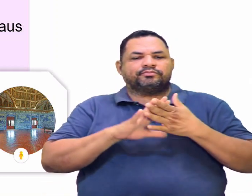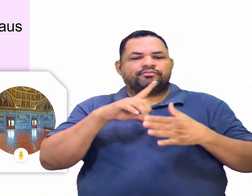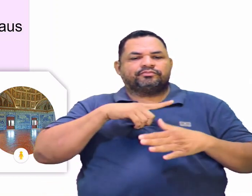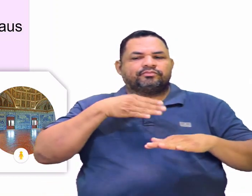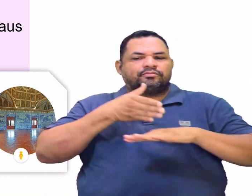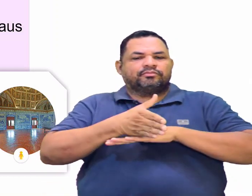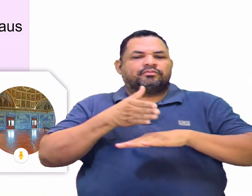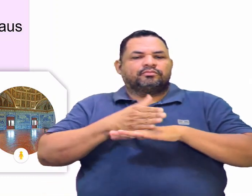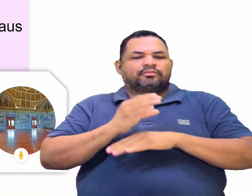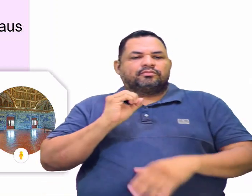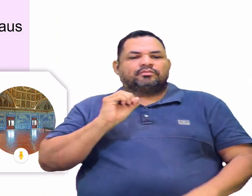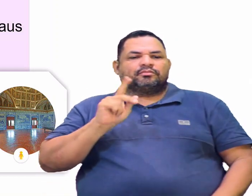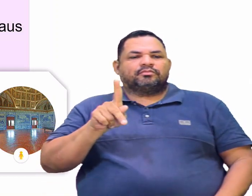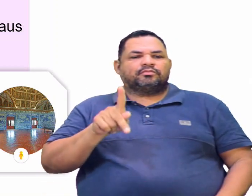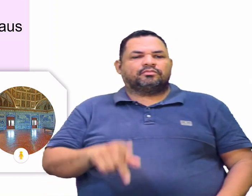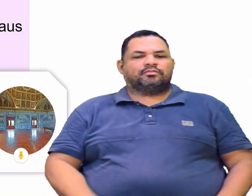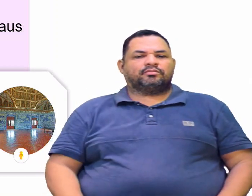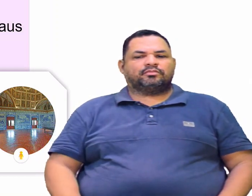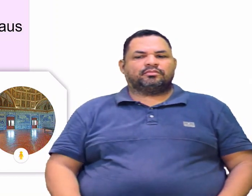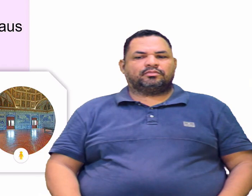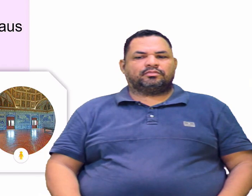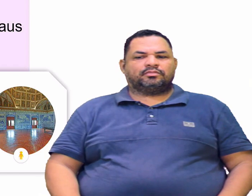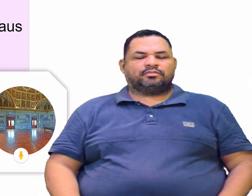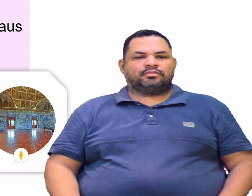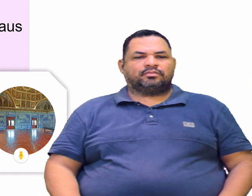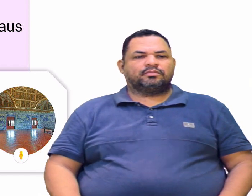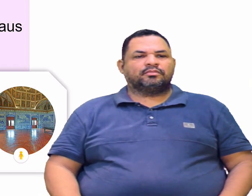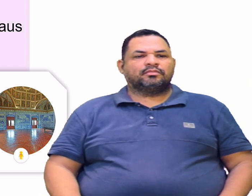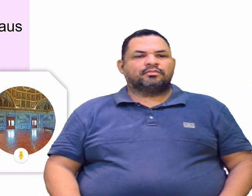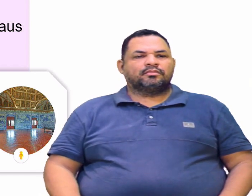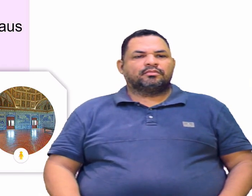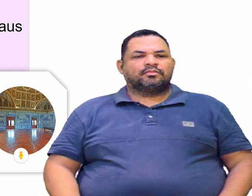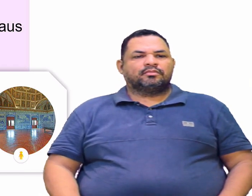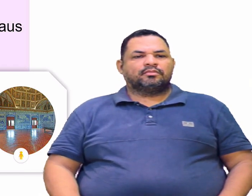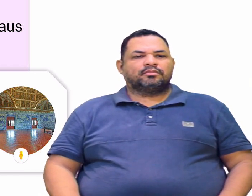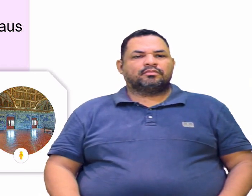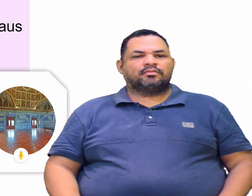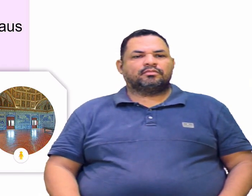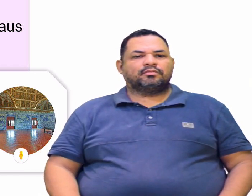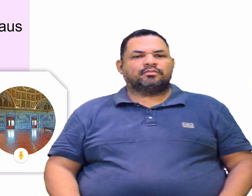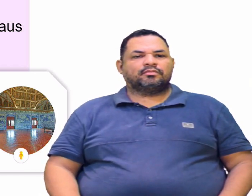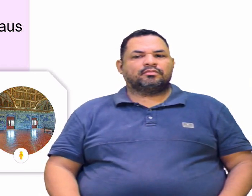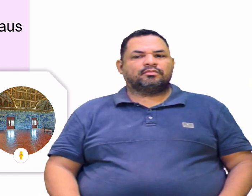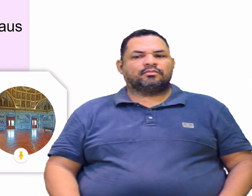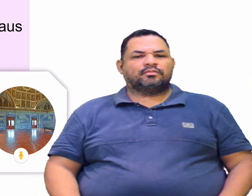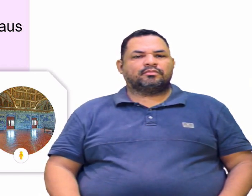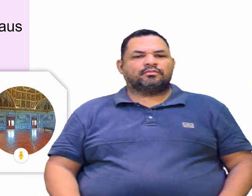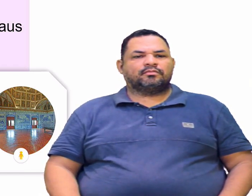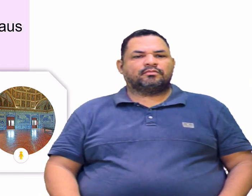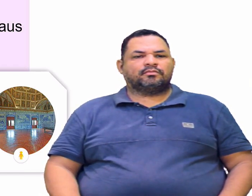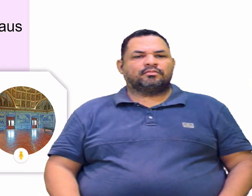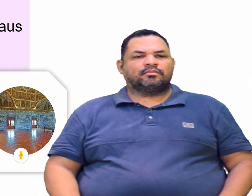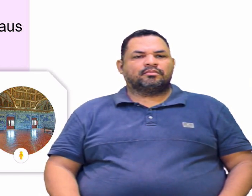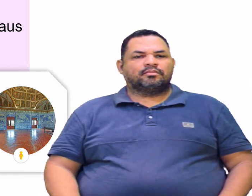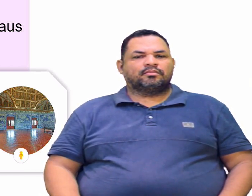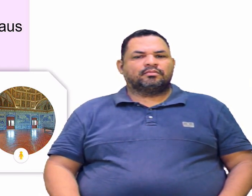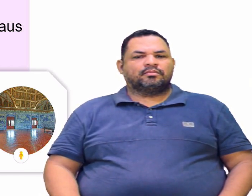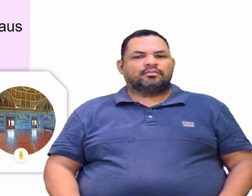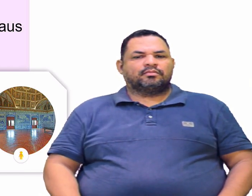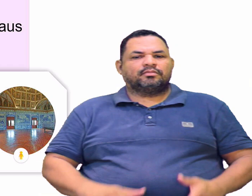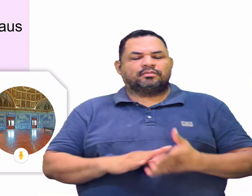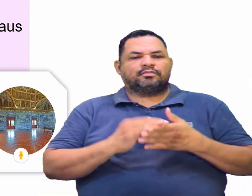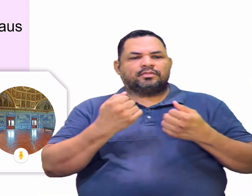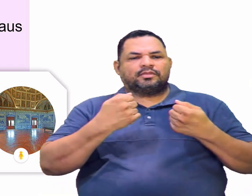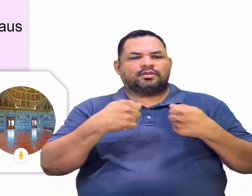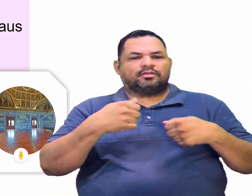acesso, ok? Então, veja aqui uma outra ferramenta que nos possibilita a entrar nesses